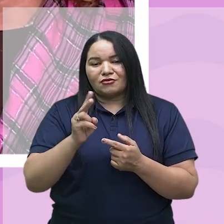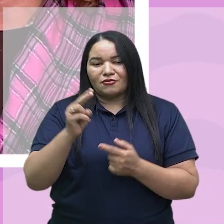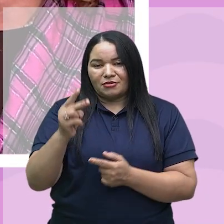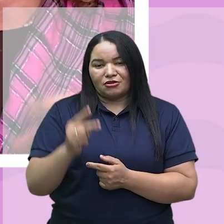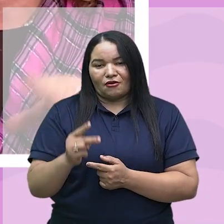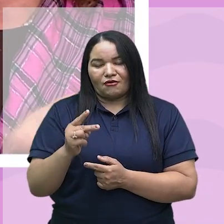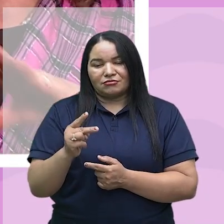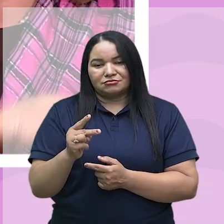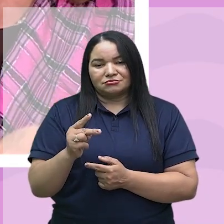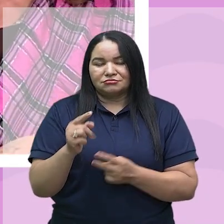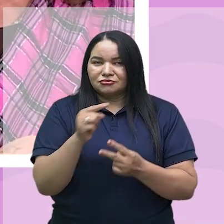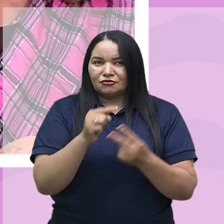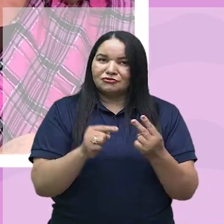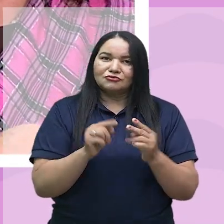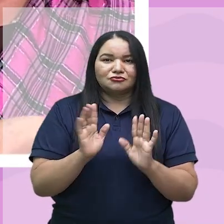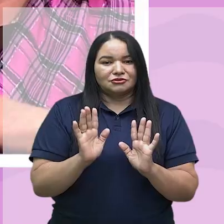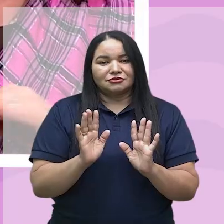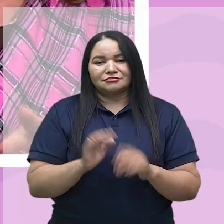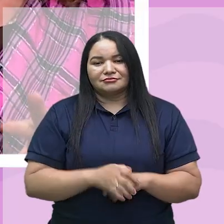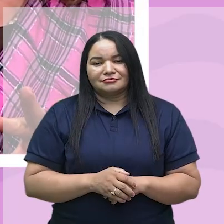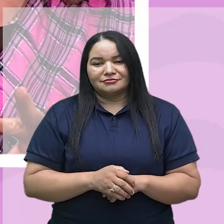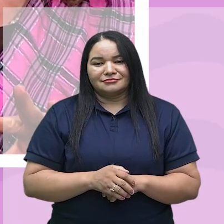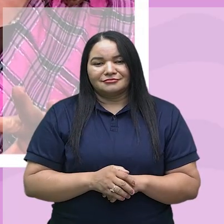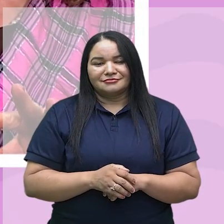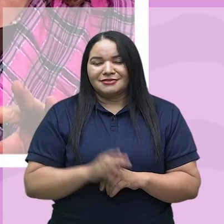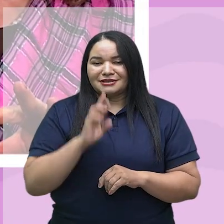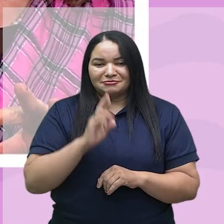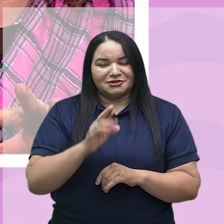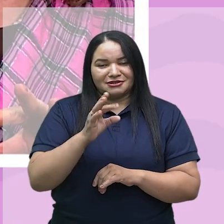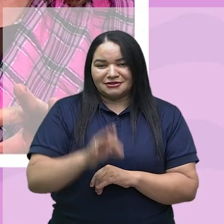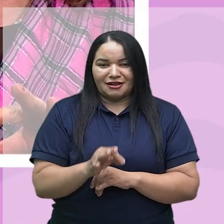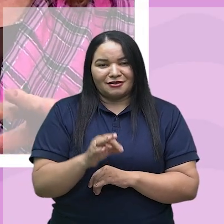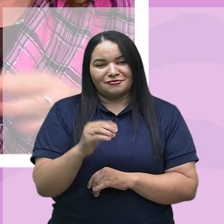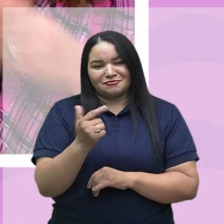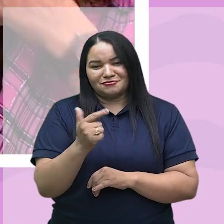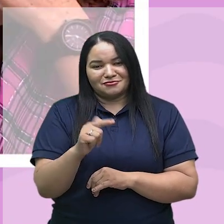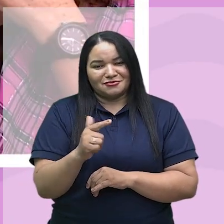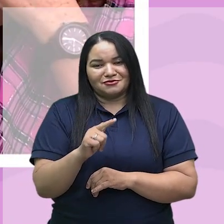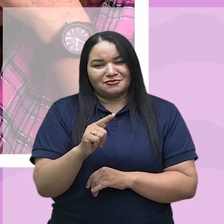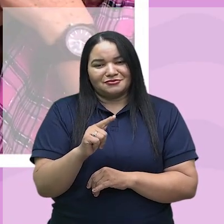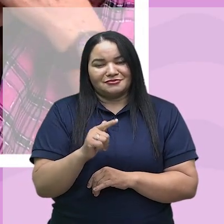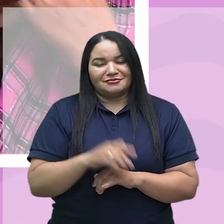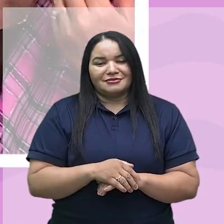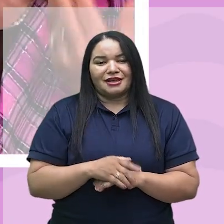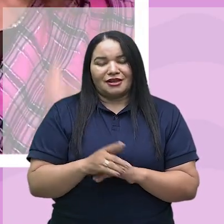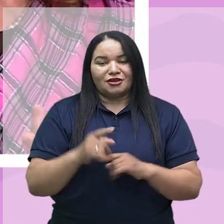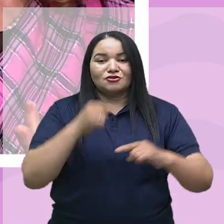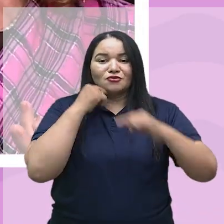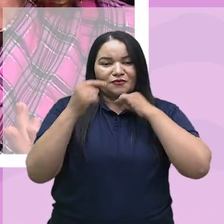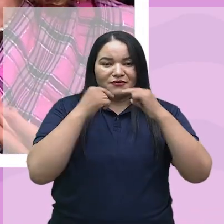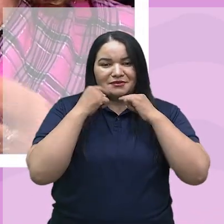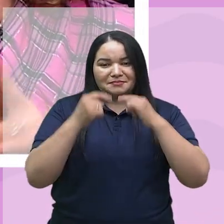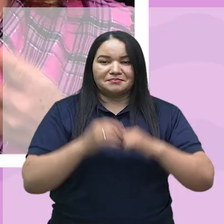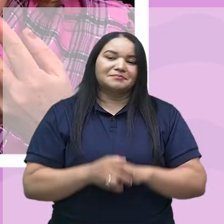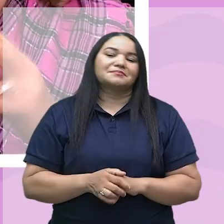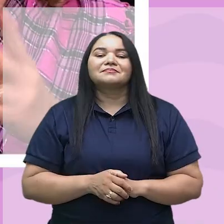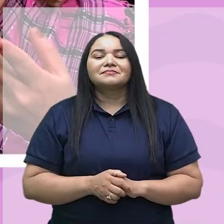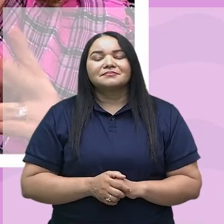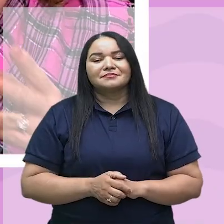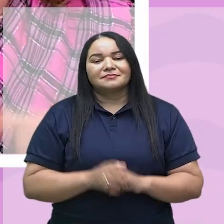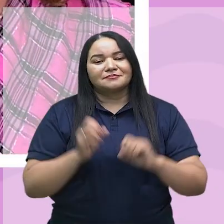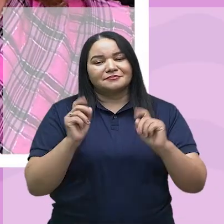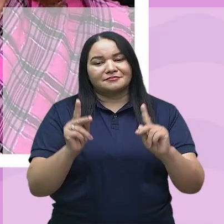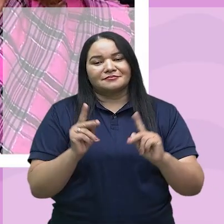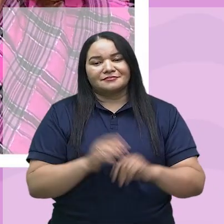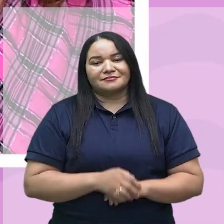inicial ou um valor menor. Seriam minhas duas opções. Então, eu não posso dizer qual seria. Eu fico